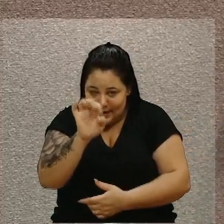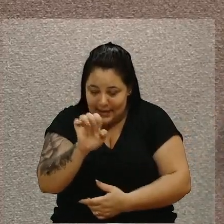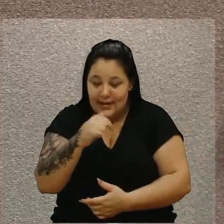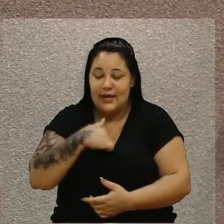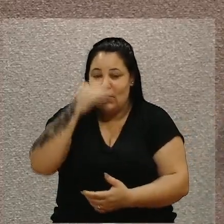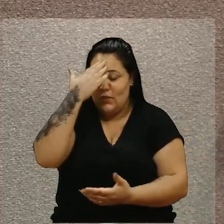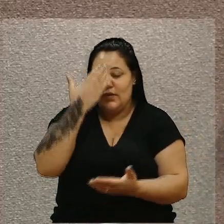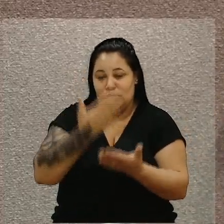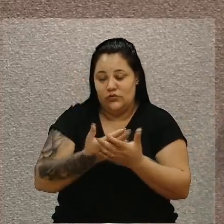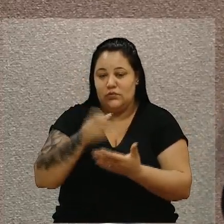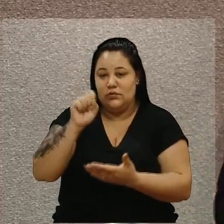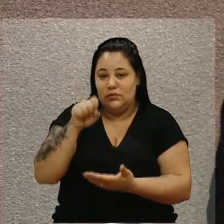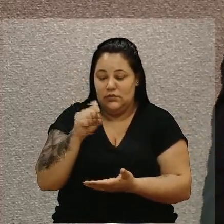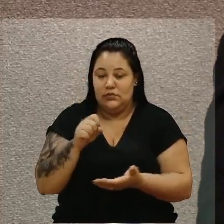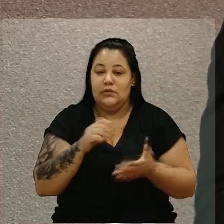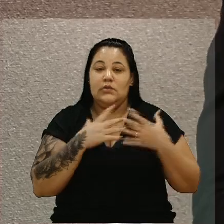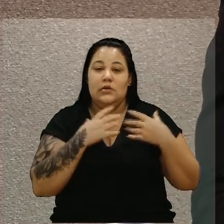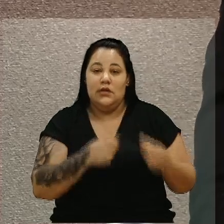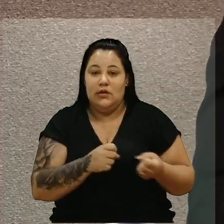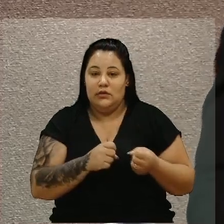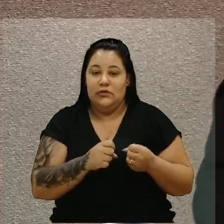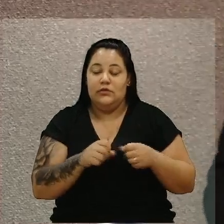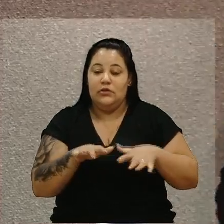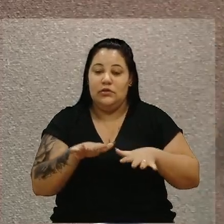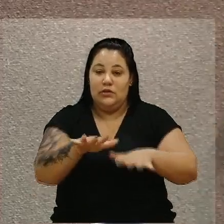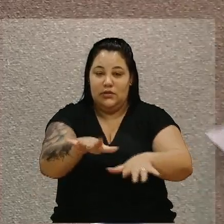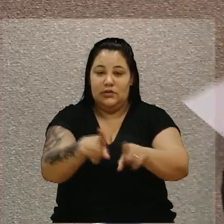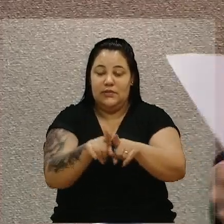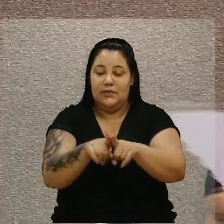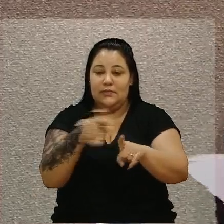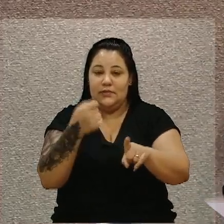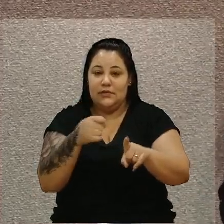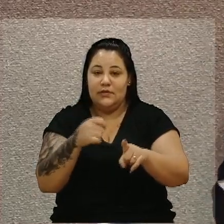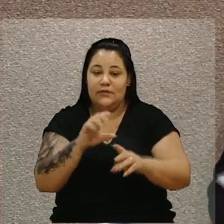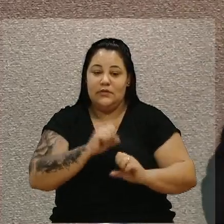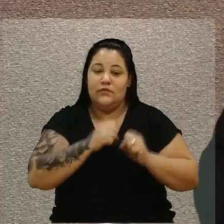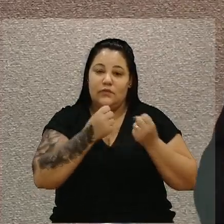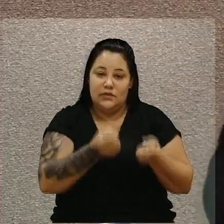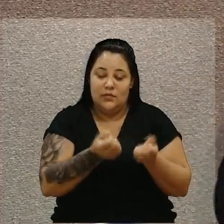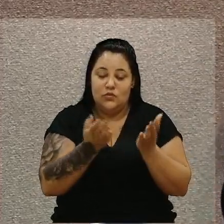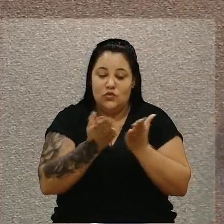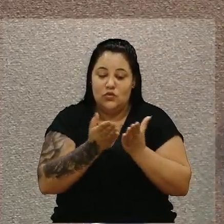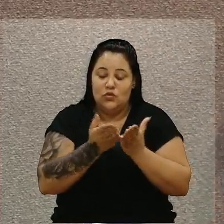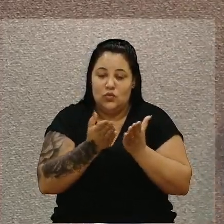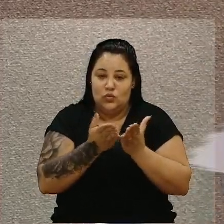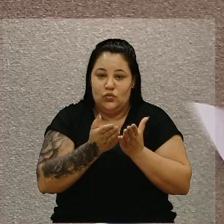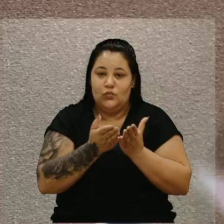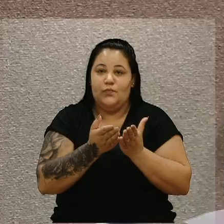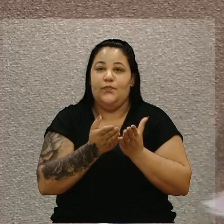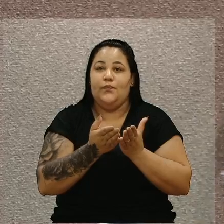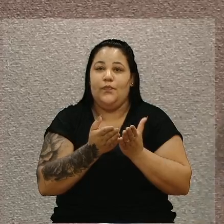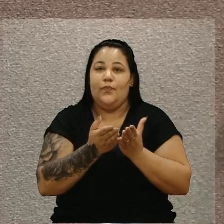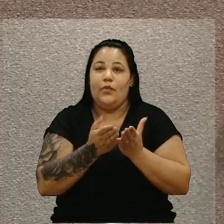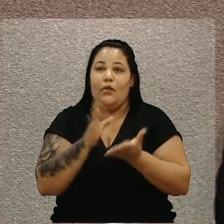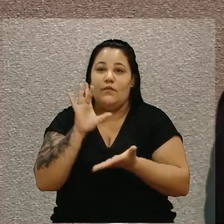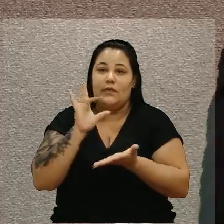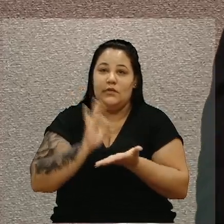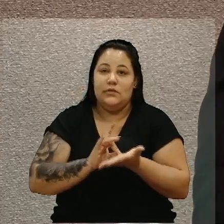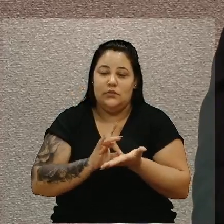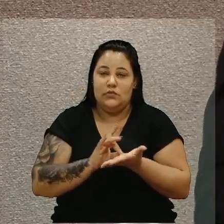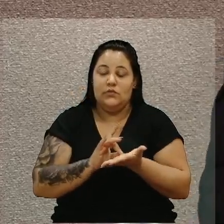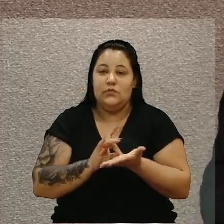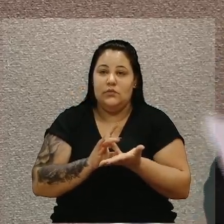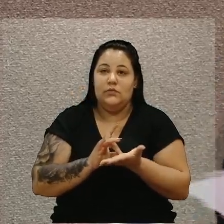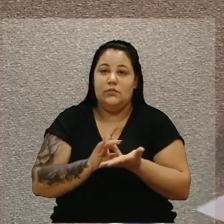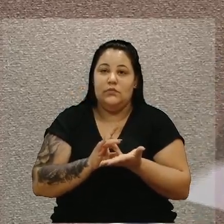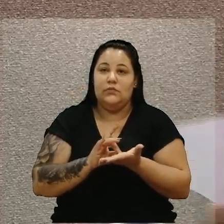ela envidará esforços para que esse estudo de viabilidade técnica ele seja concluído e seja implementado, visto que praticamente